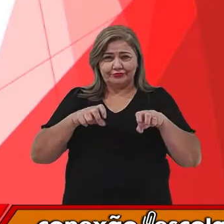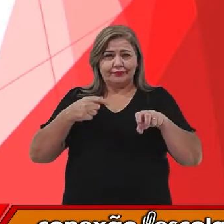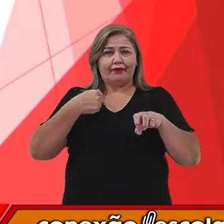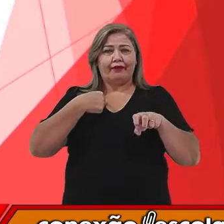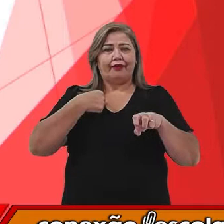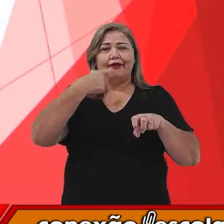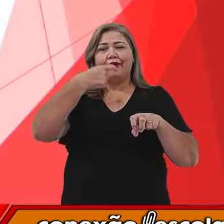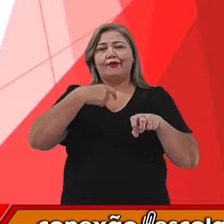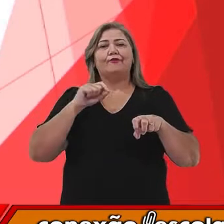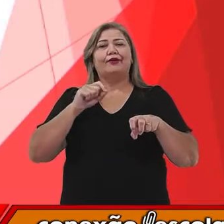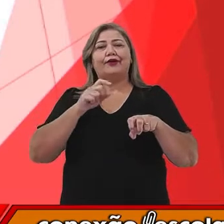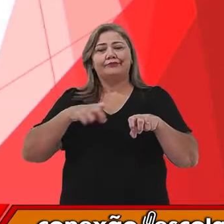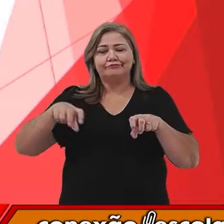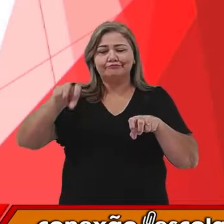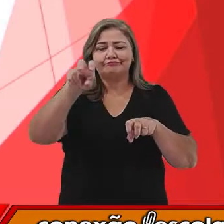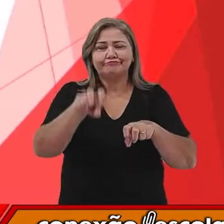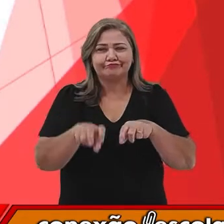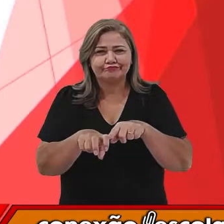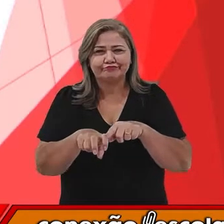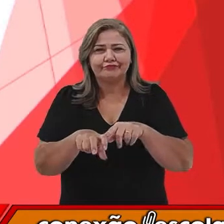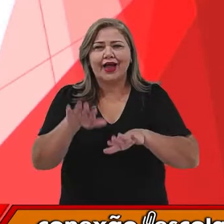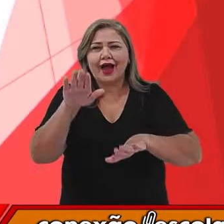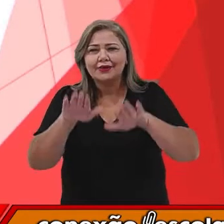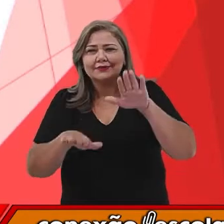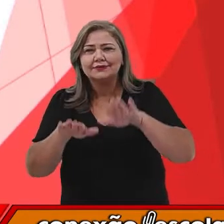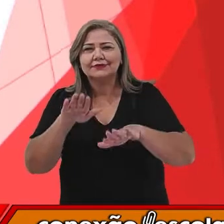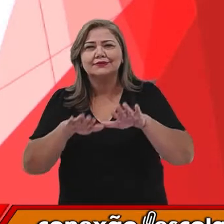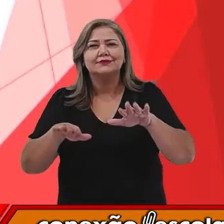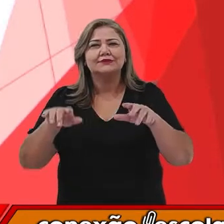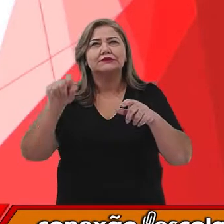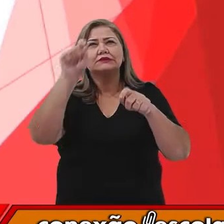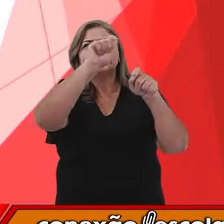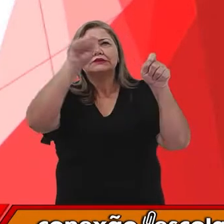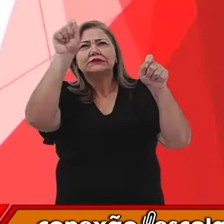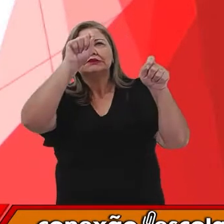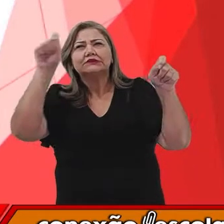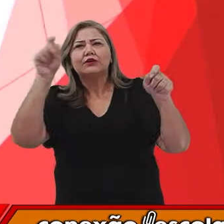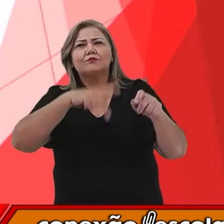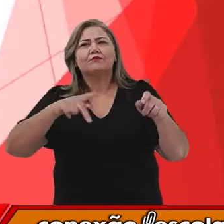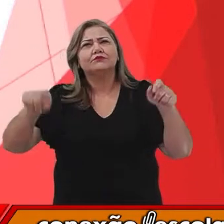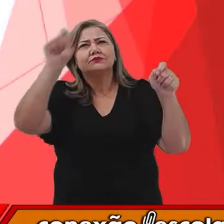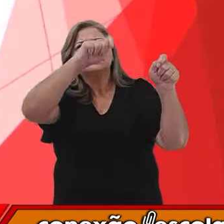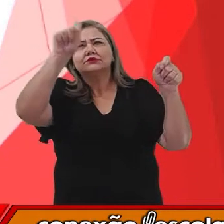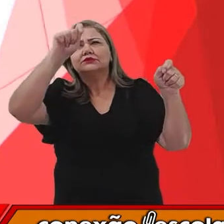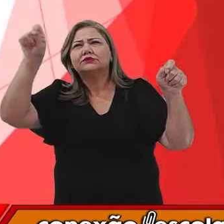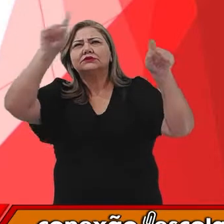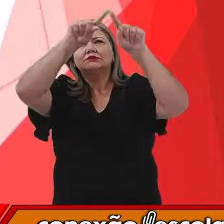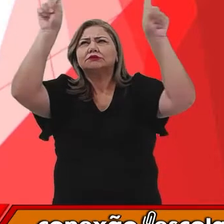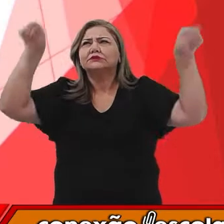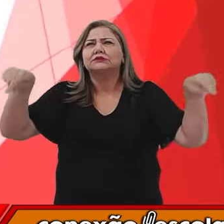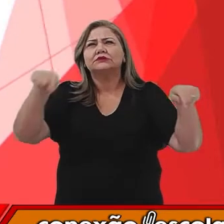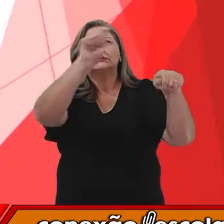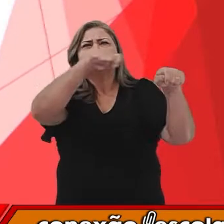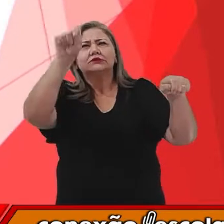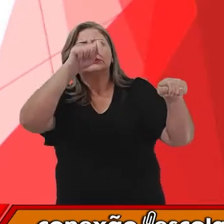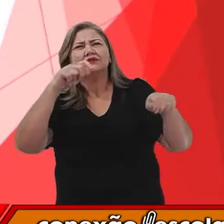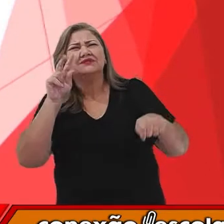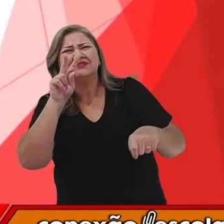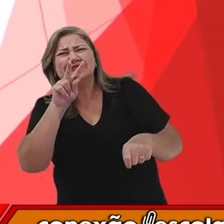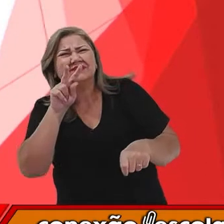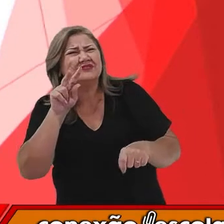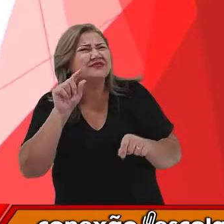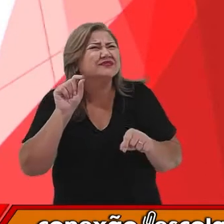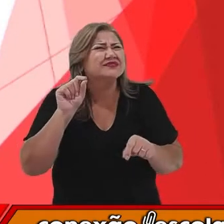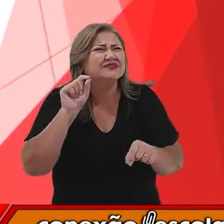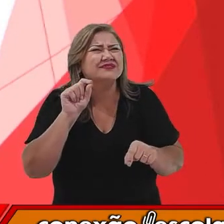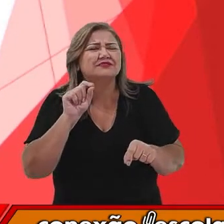e mesmo assim, às vezes, não conseguia ler o que a professora escrevia na lousa. Mas